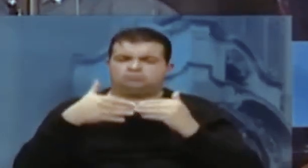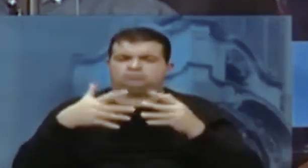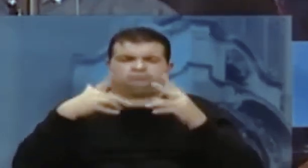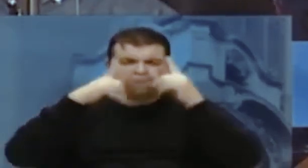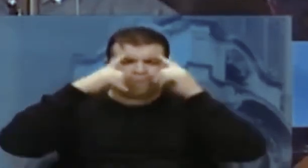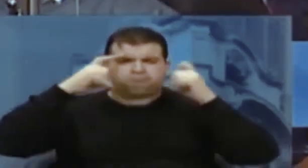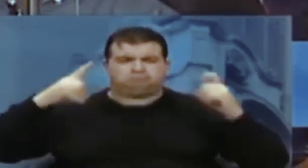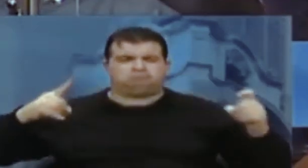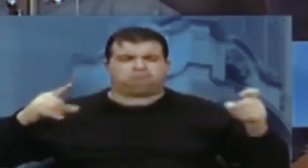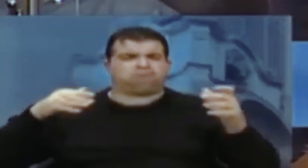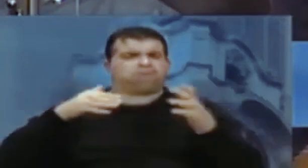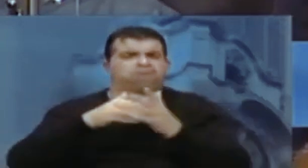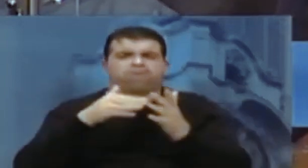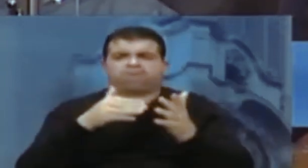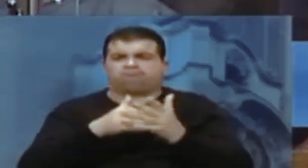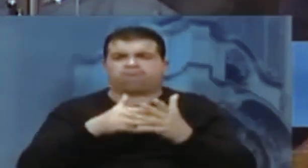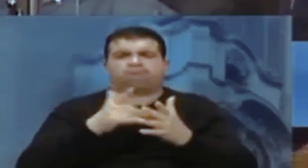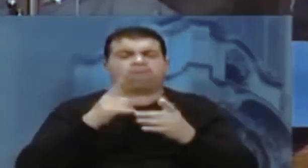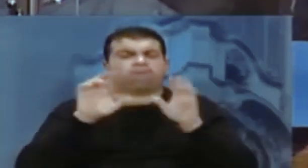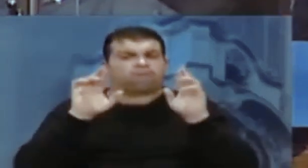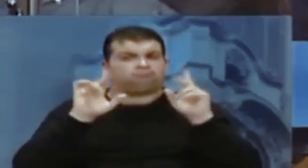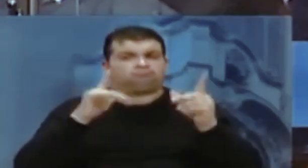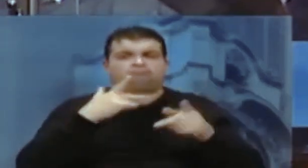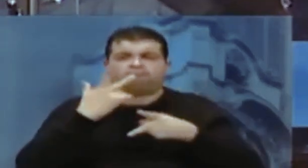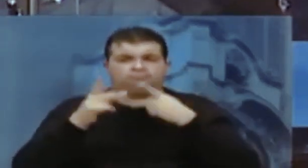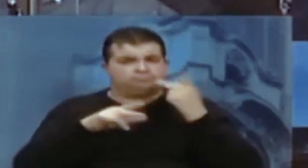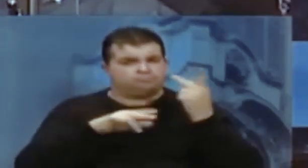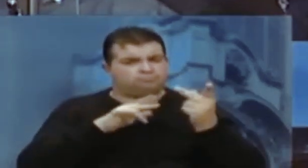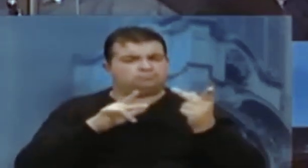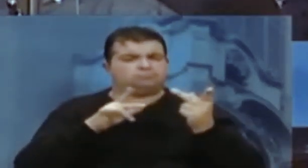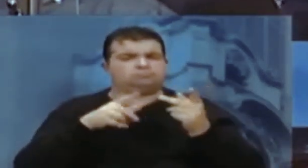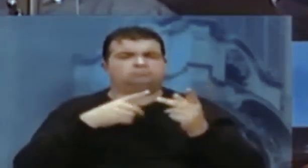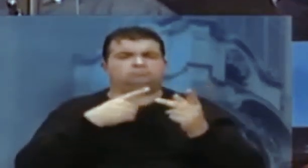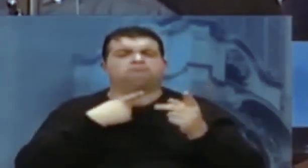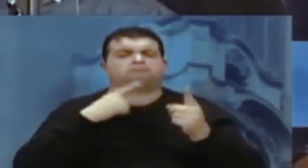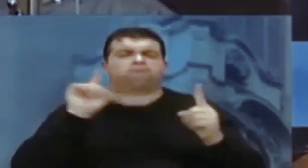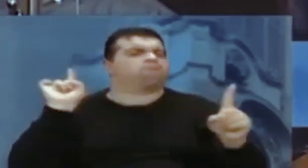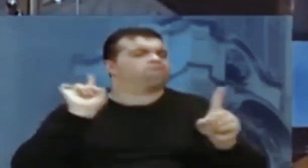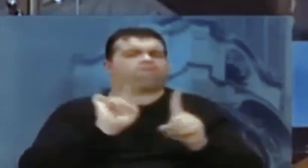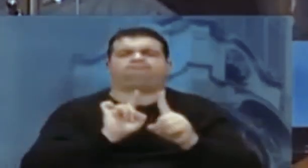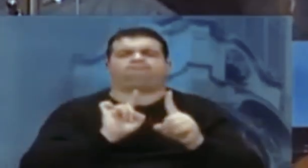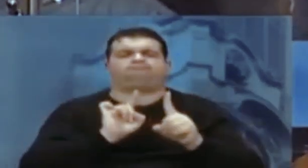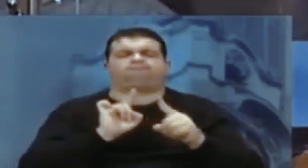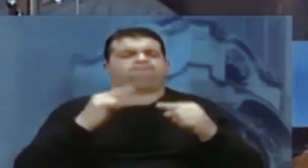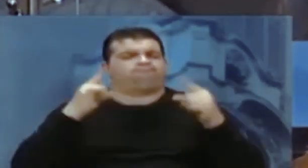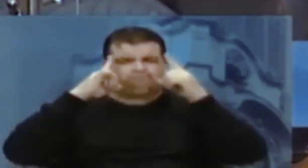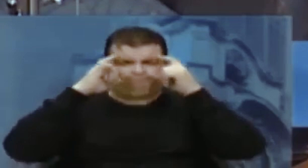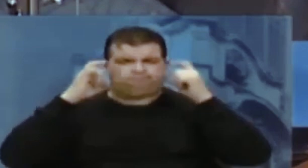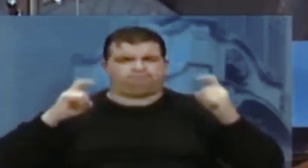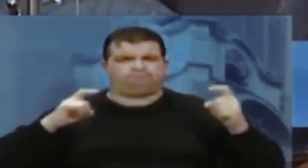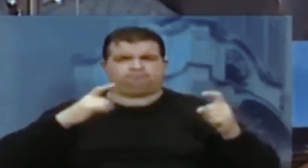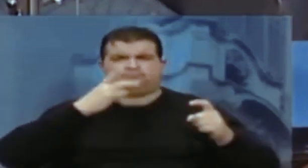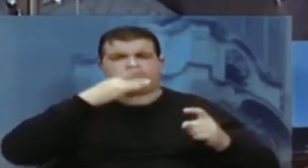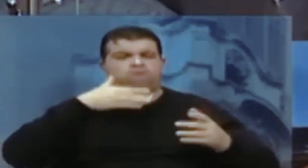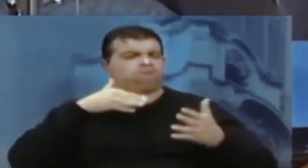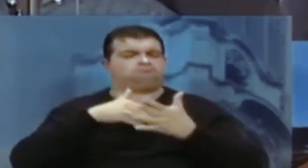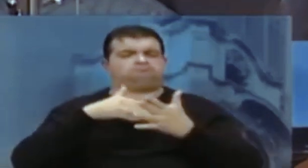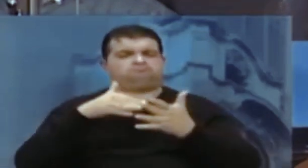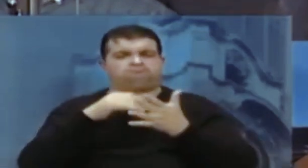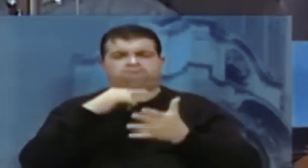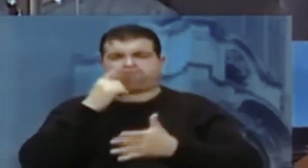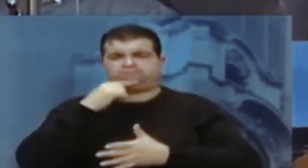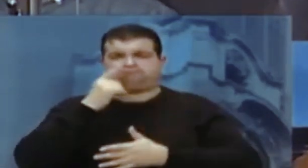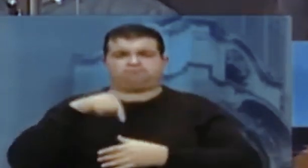impede o que tem ideias diferentes de falar, que quer ir para o corpo a corpo, que acha que obstrução e impedimento de